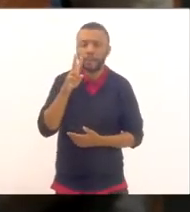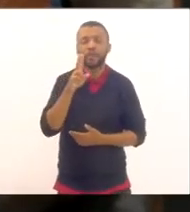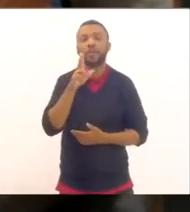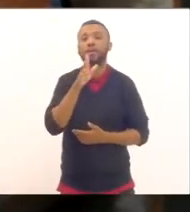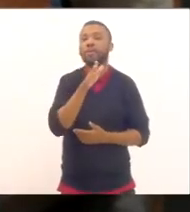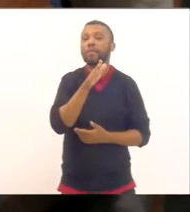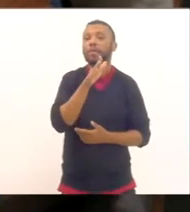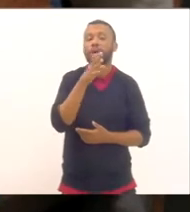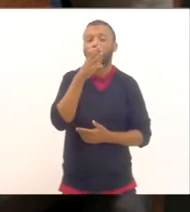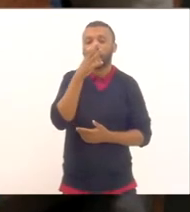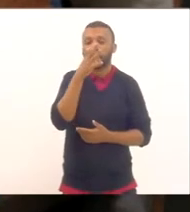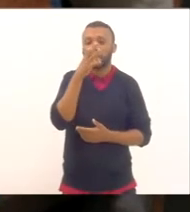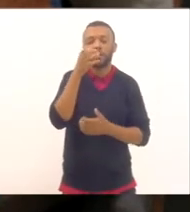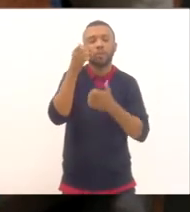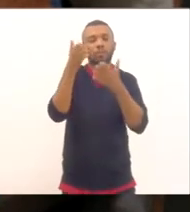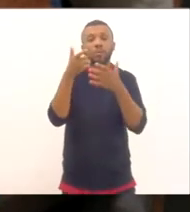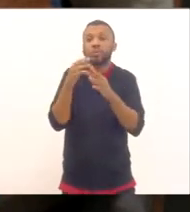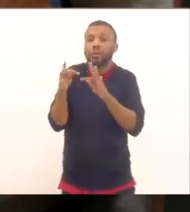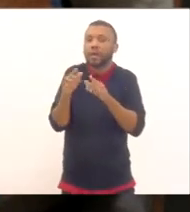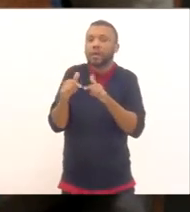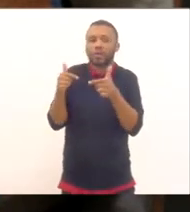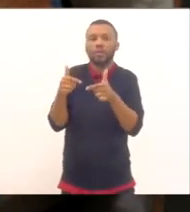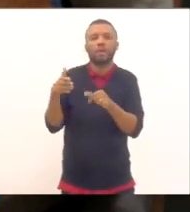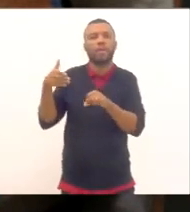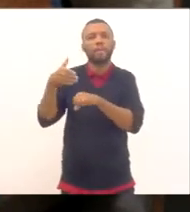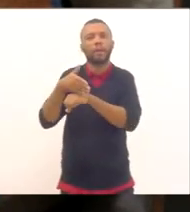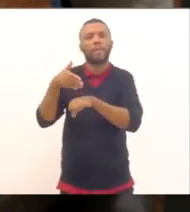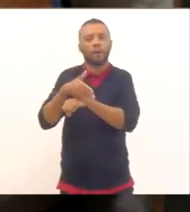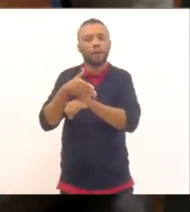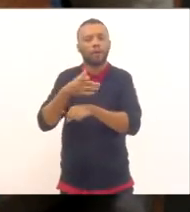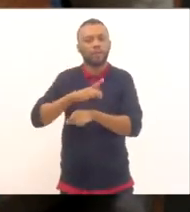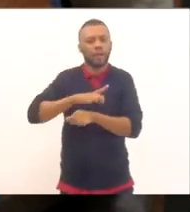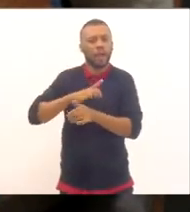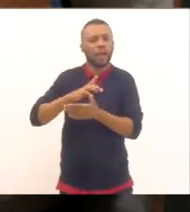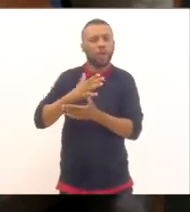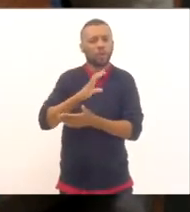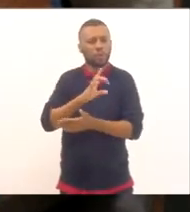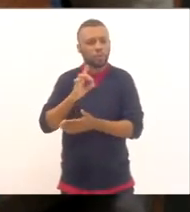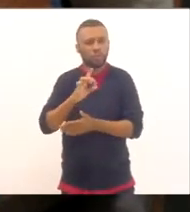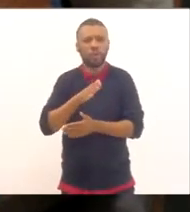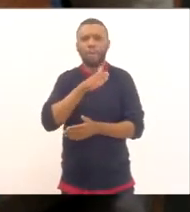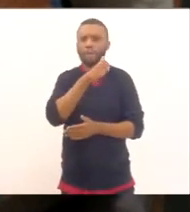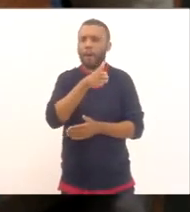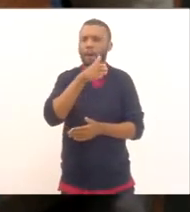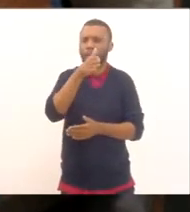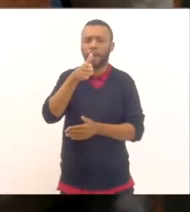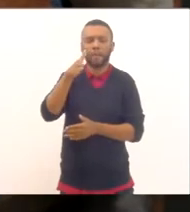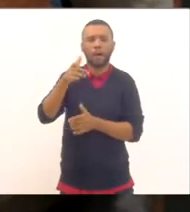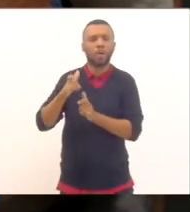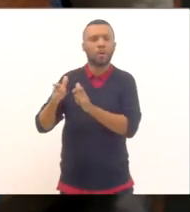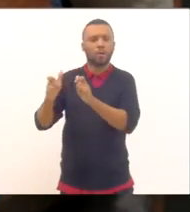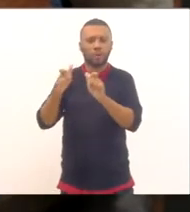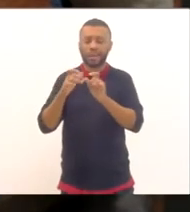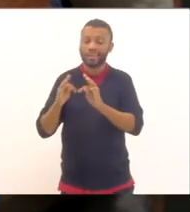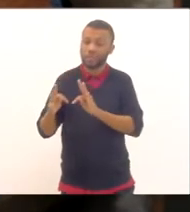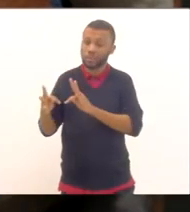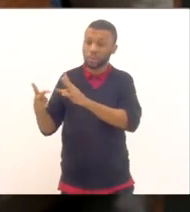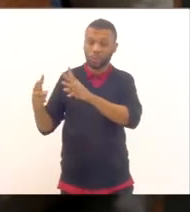velhos todas as operações Eu participo eu fico com muito tipo de coordenador e vou em todos os locais